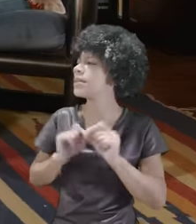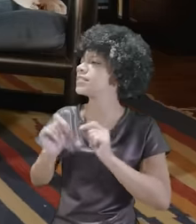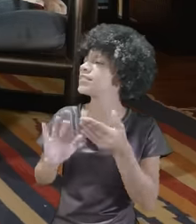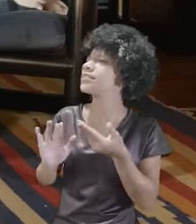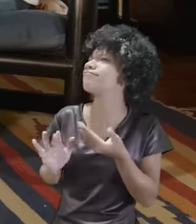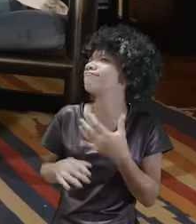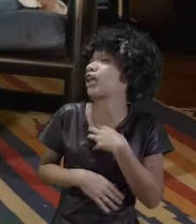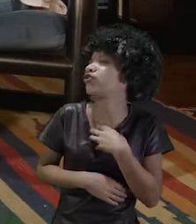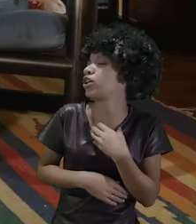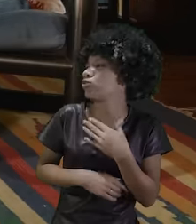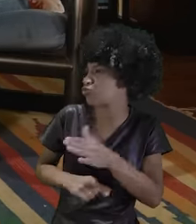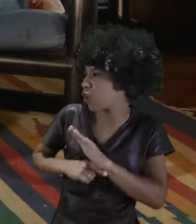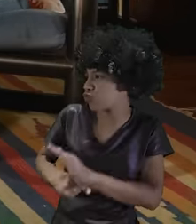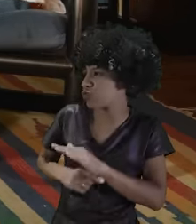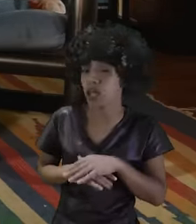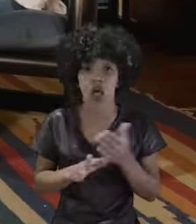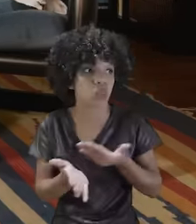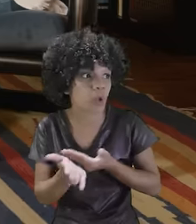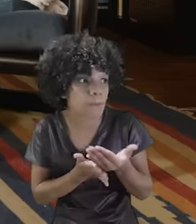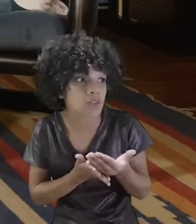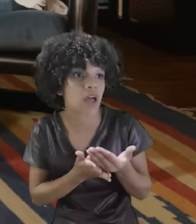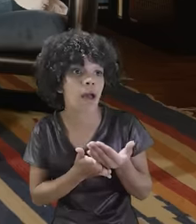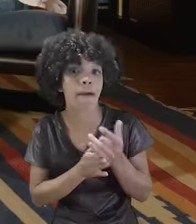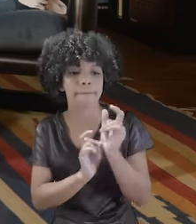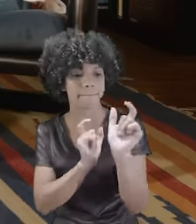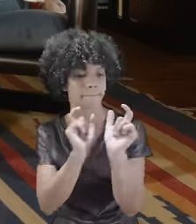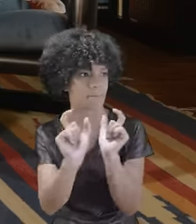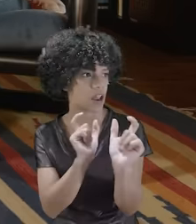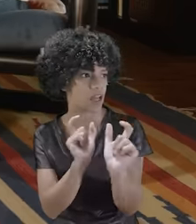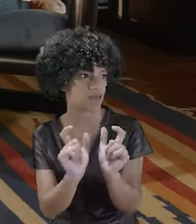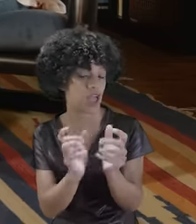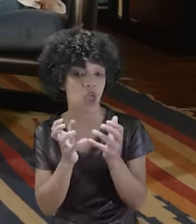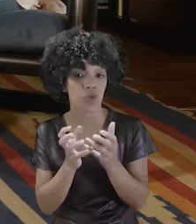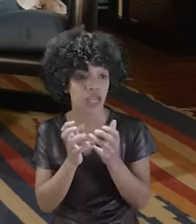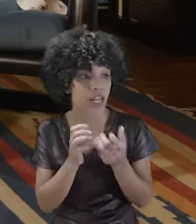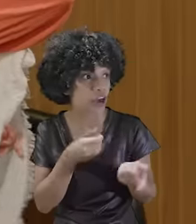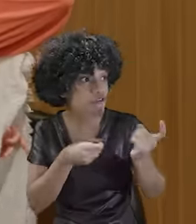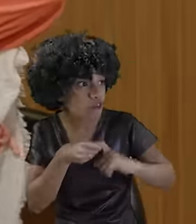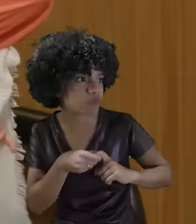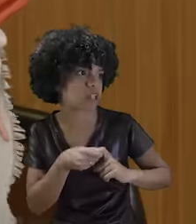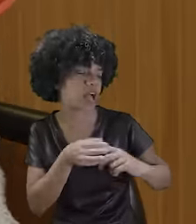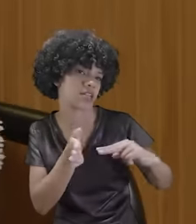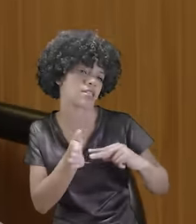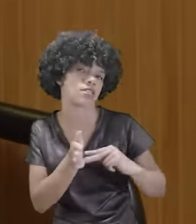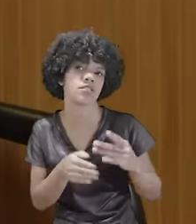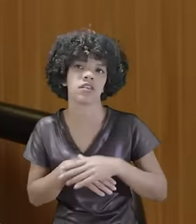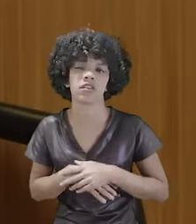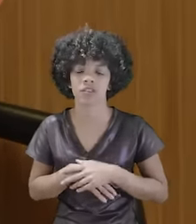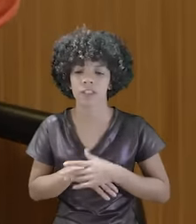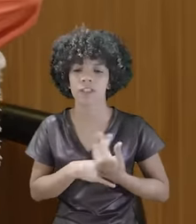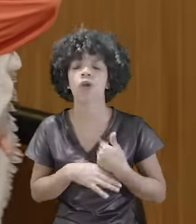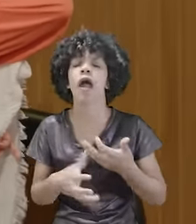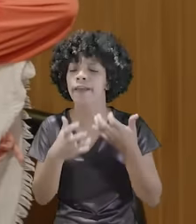ajuda você viu assim para você no começo foi muito como as palavras eu tava querendo muito voltar para Síria e fiquei com assim